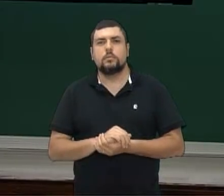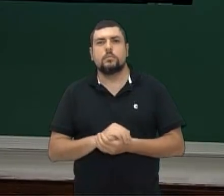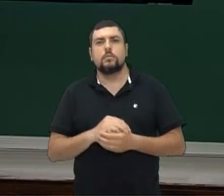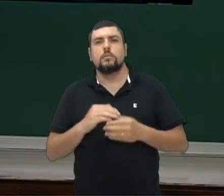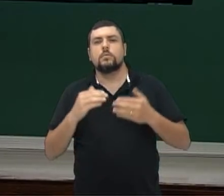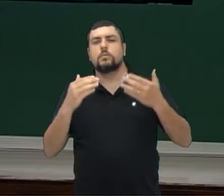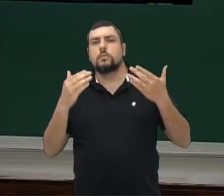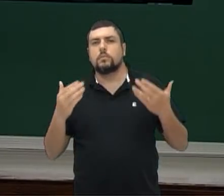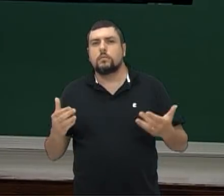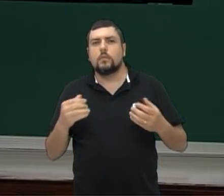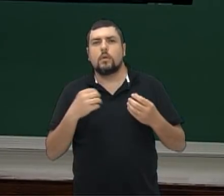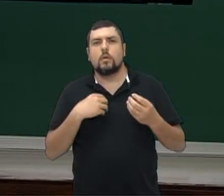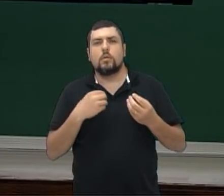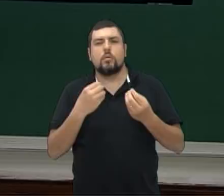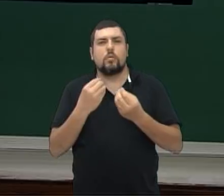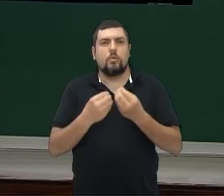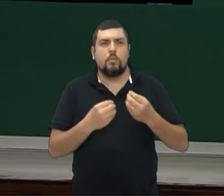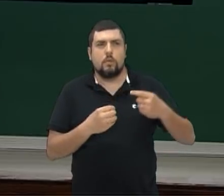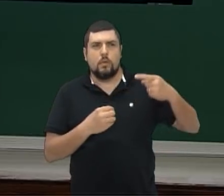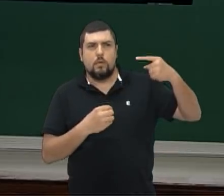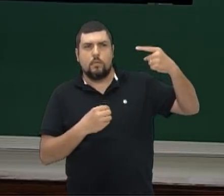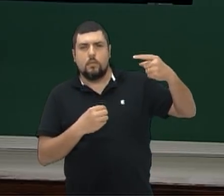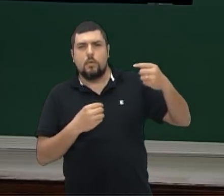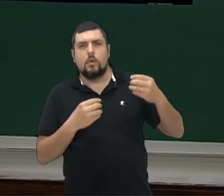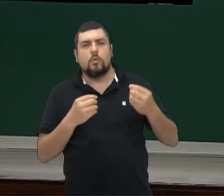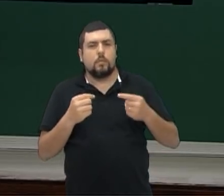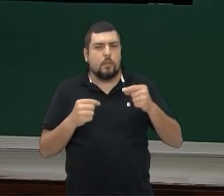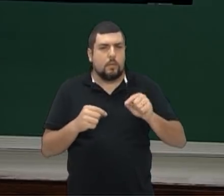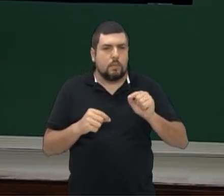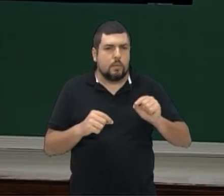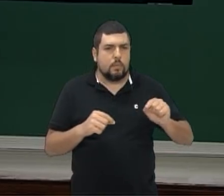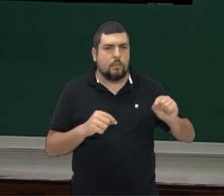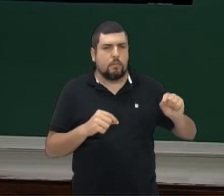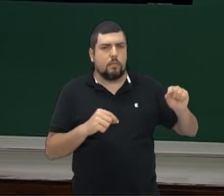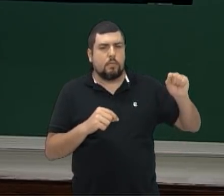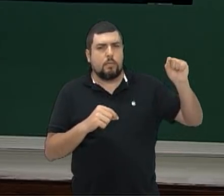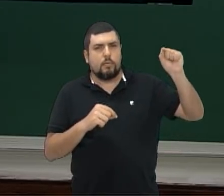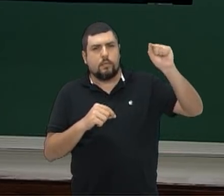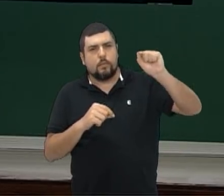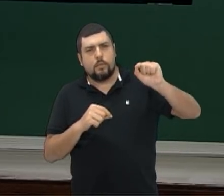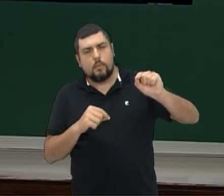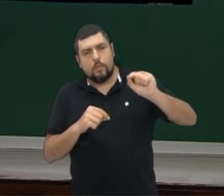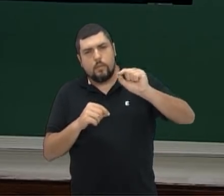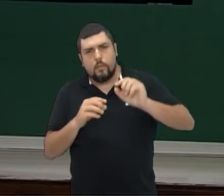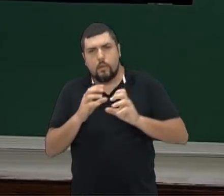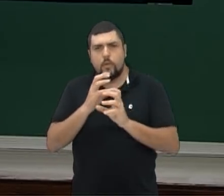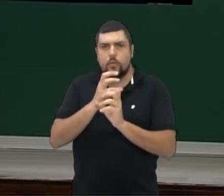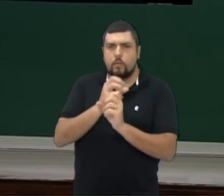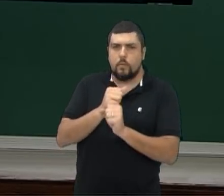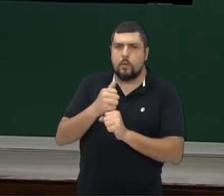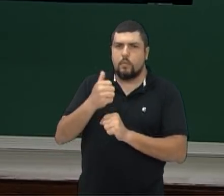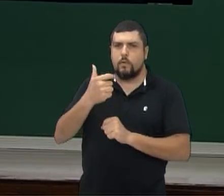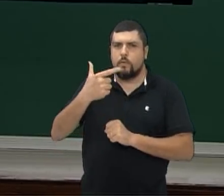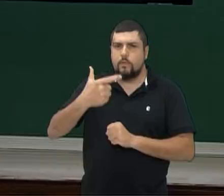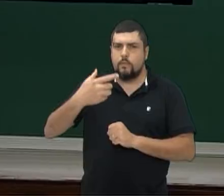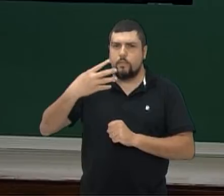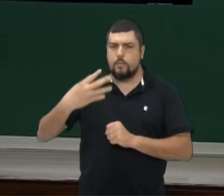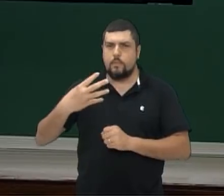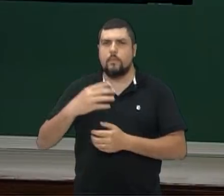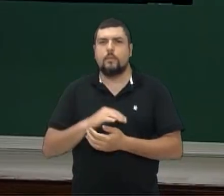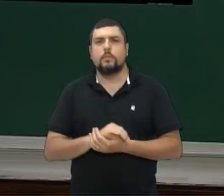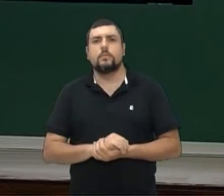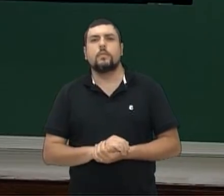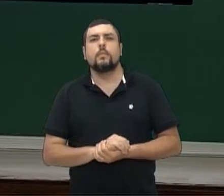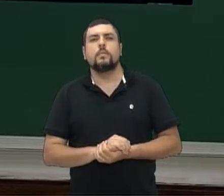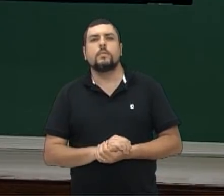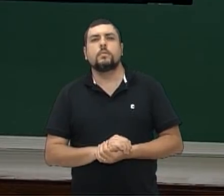contagem igualmente feita aqui na figura 1. 1, 2, 3, 4, até você chegar aqui, tem que dar 24 para